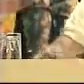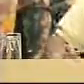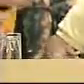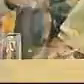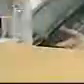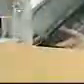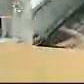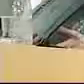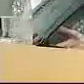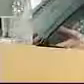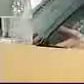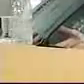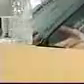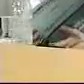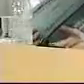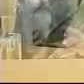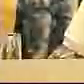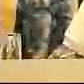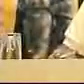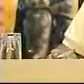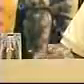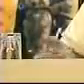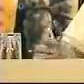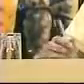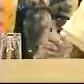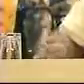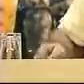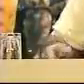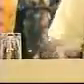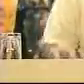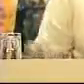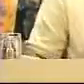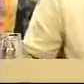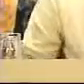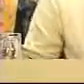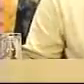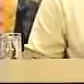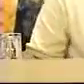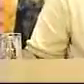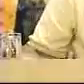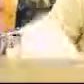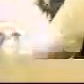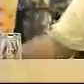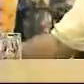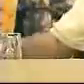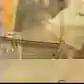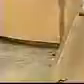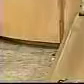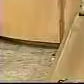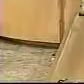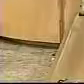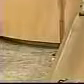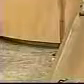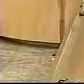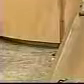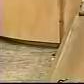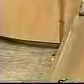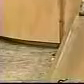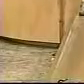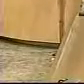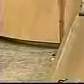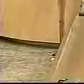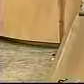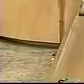Vereador Alexandre Vilela. É melhor? Ausente.